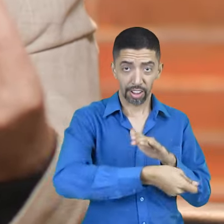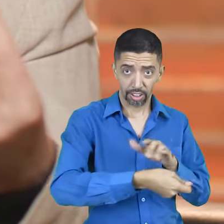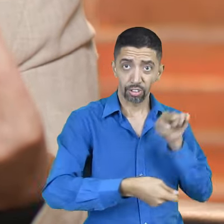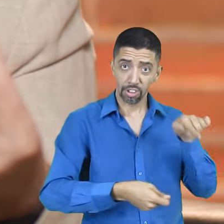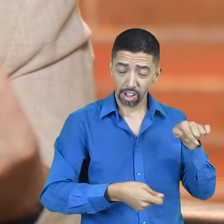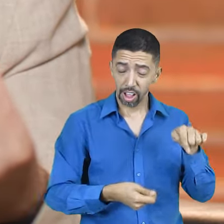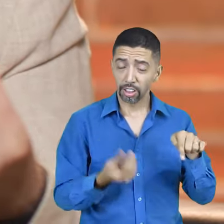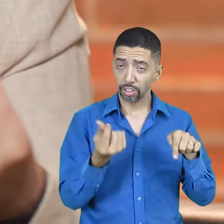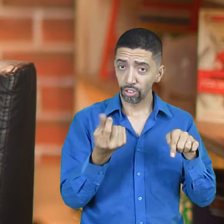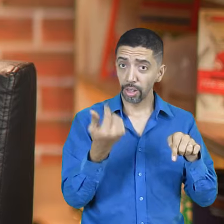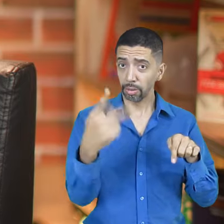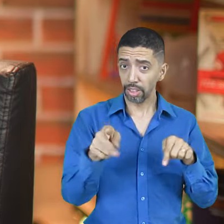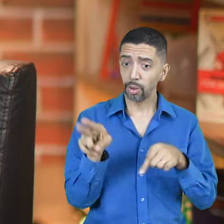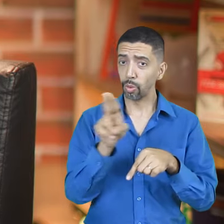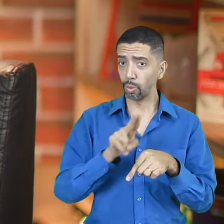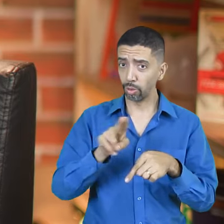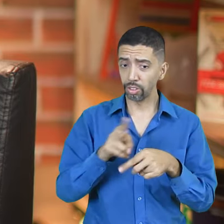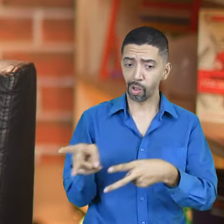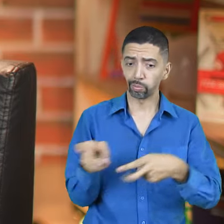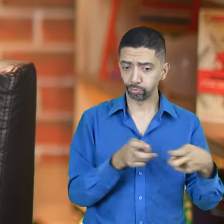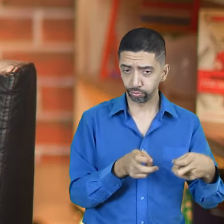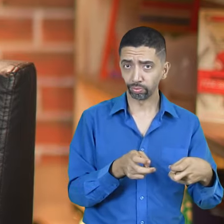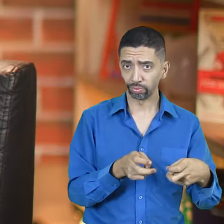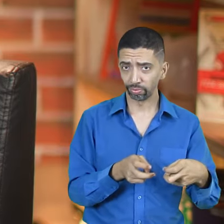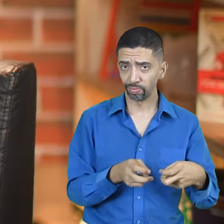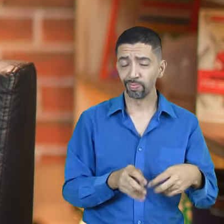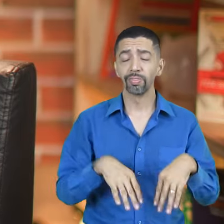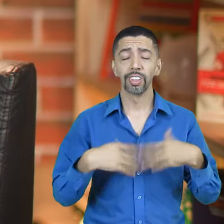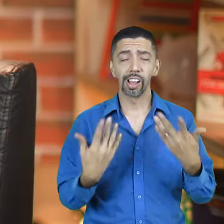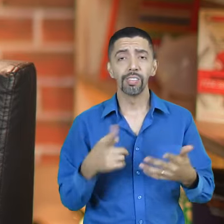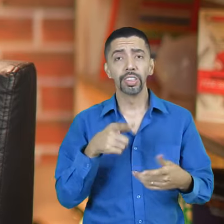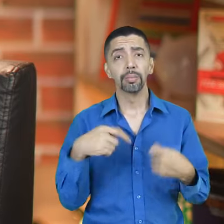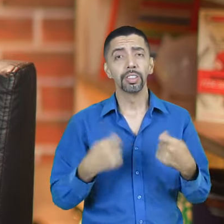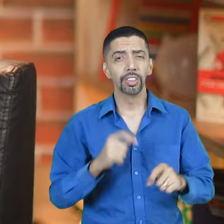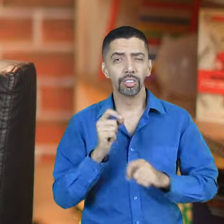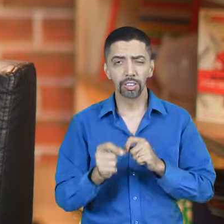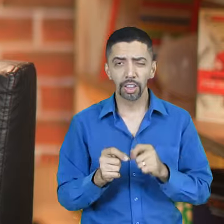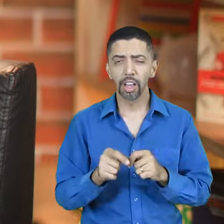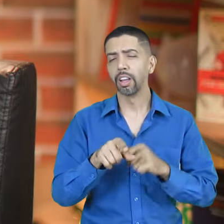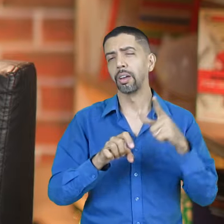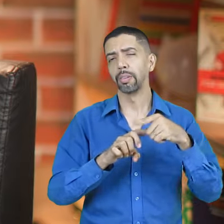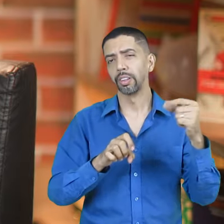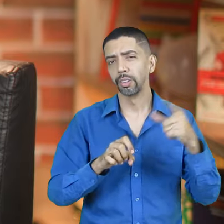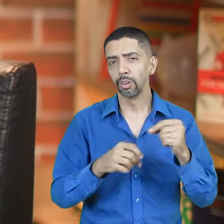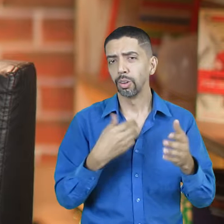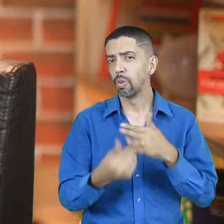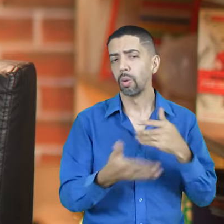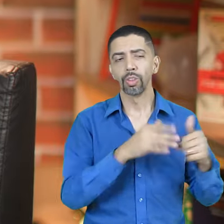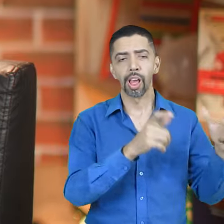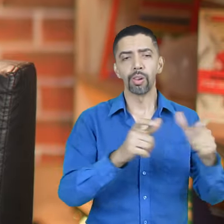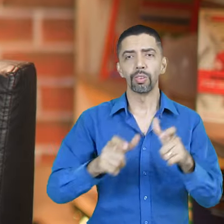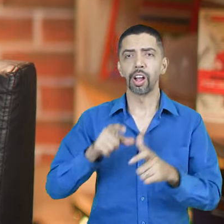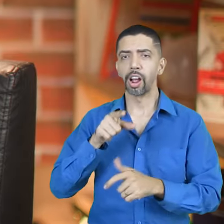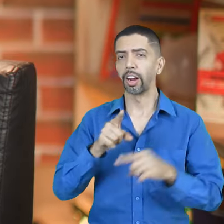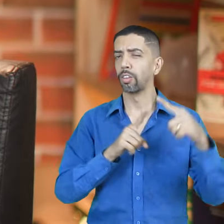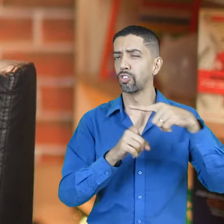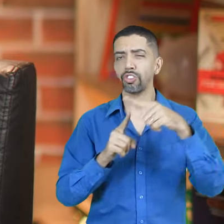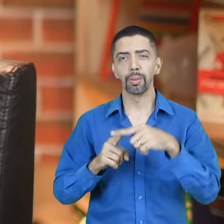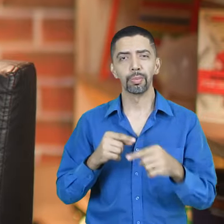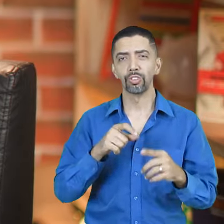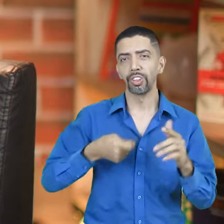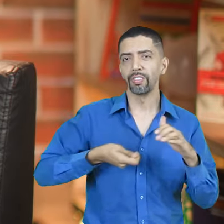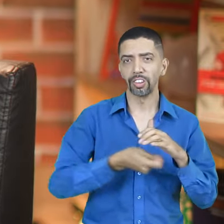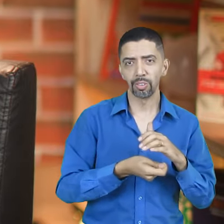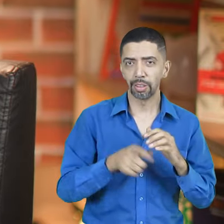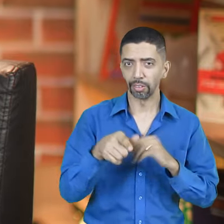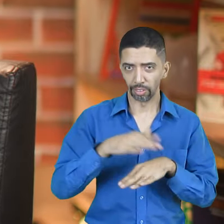também melhoro minha vida. Percebe que você está realmente como credor, seja da loja americana, seja do banco, qualquer